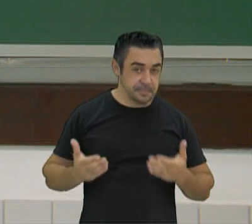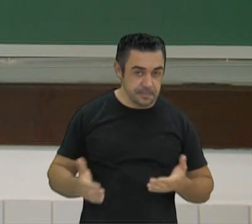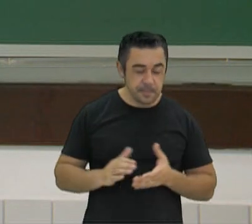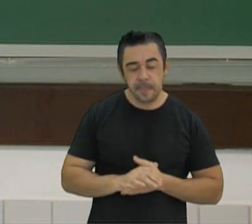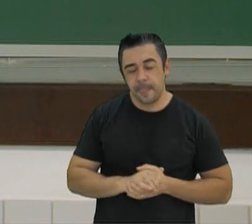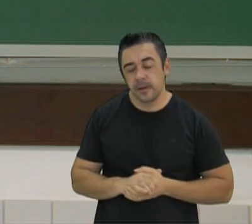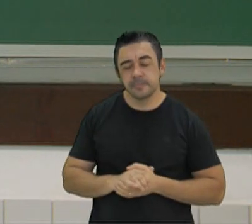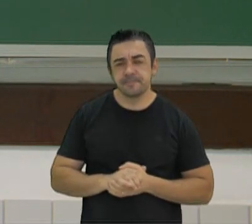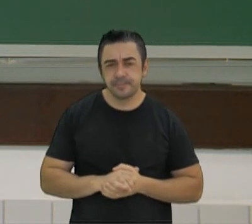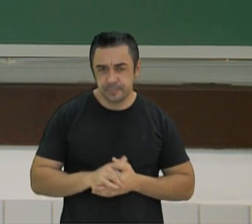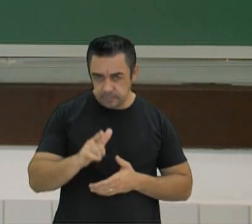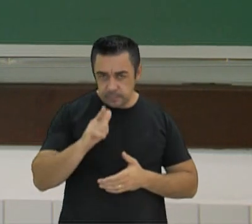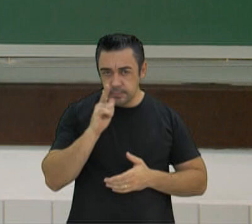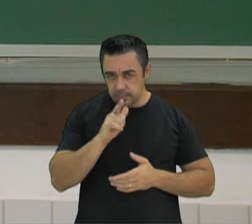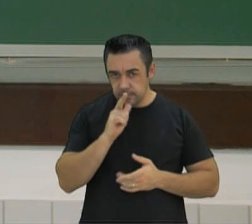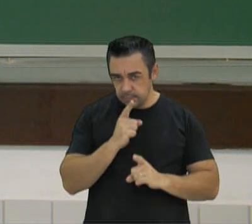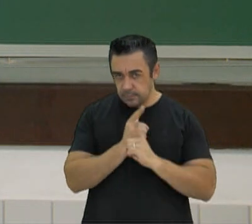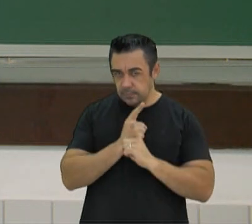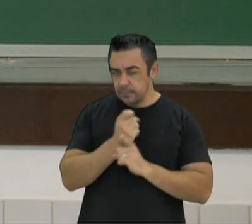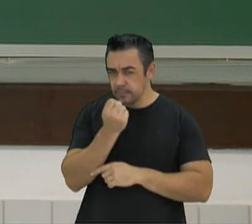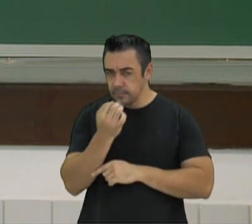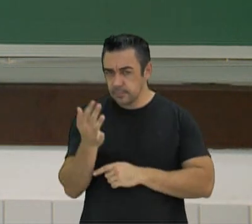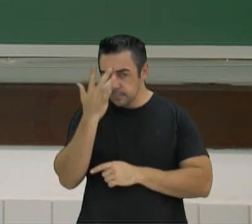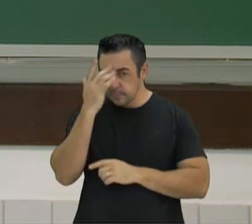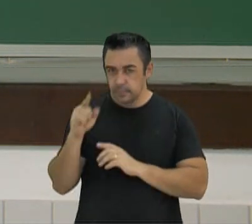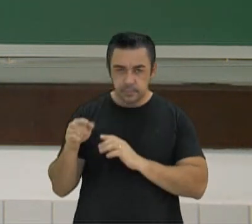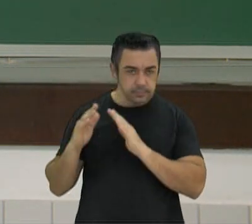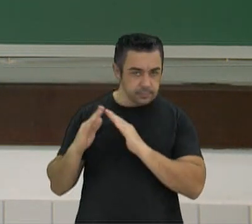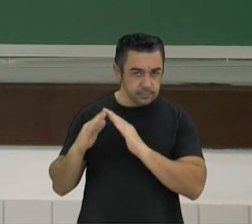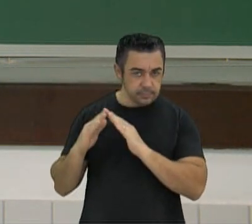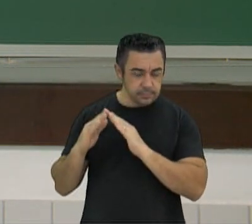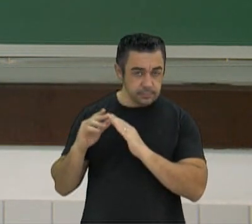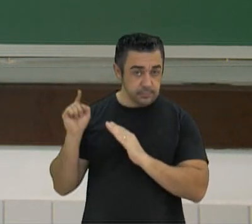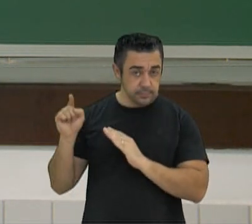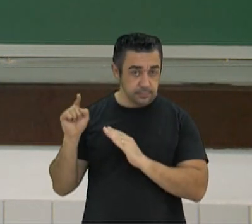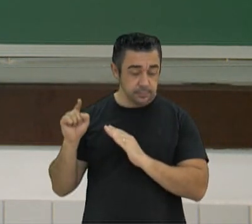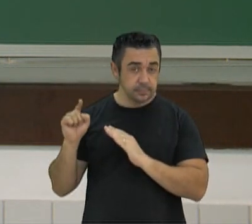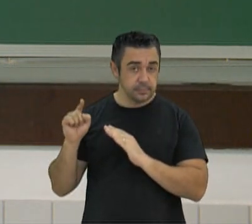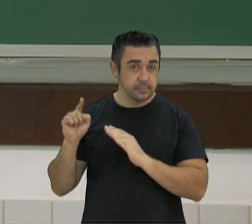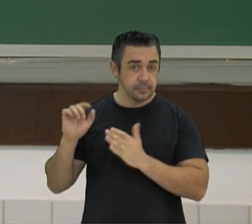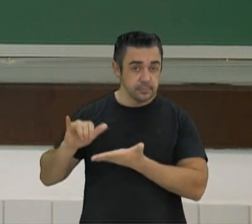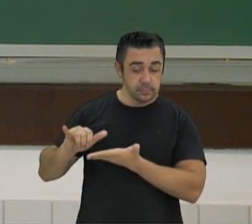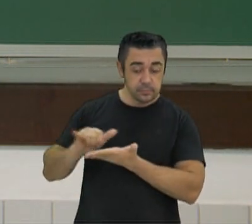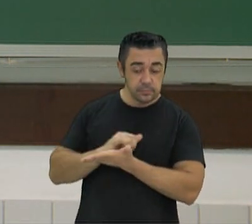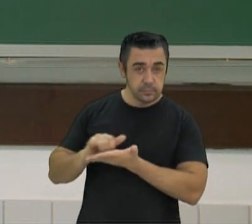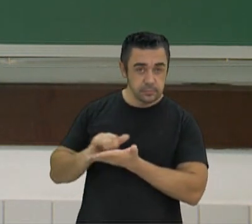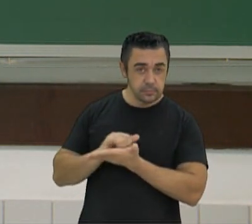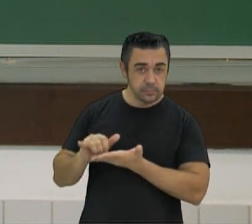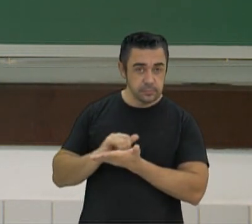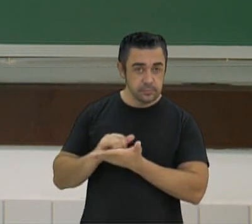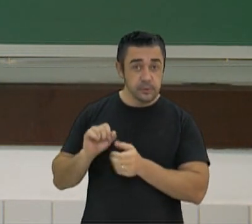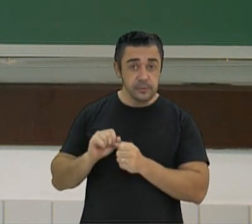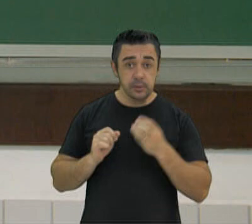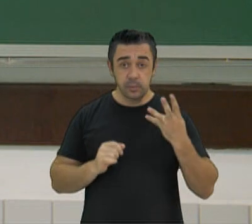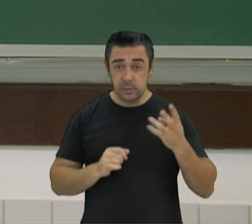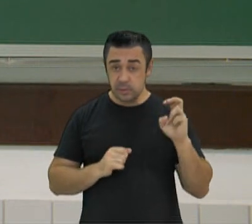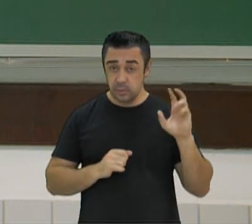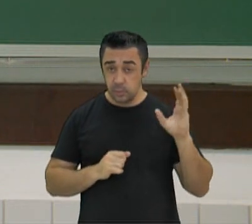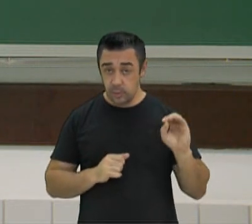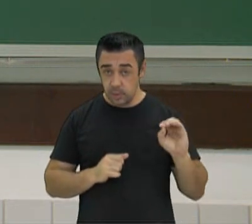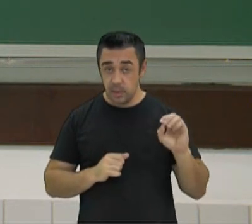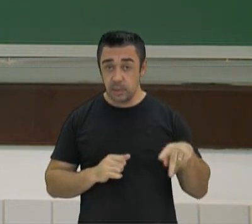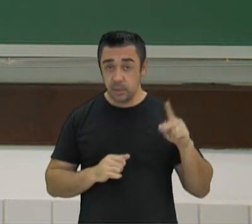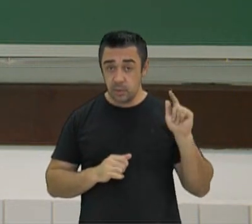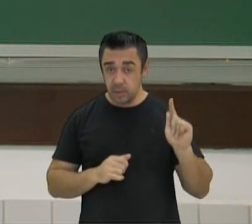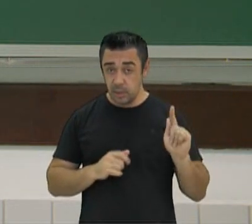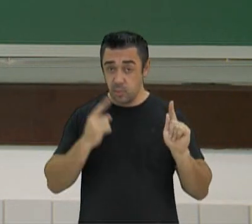Então, galera, conseguiram descobrir quantas pessoas tem uma família de nova-iorquinos que produz 450 quilos de